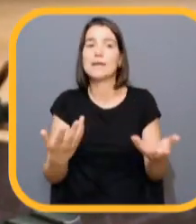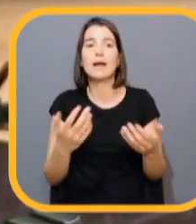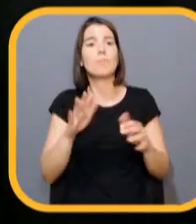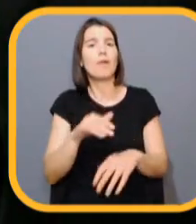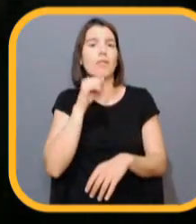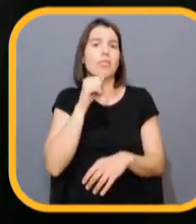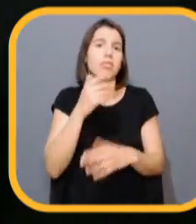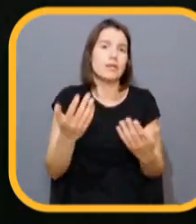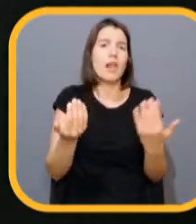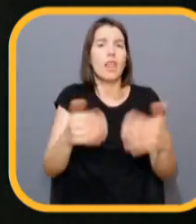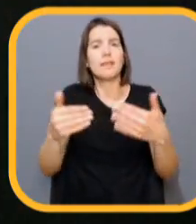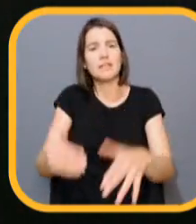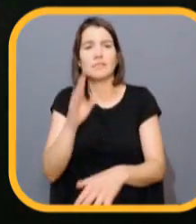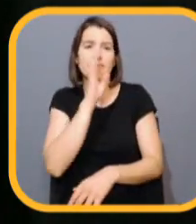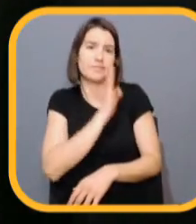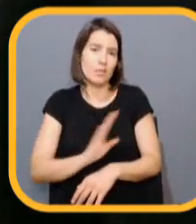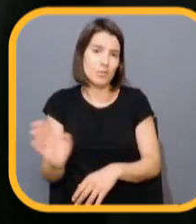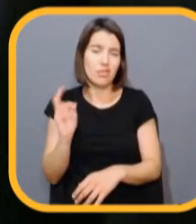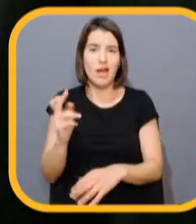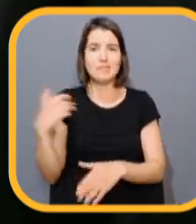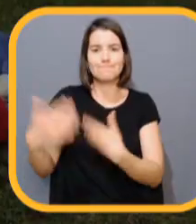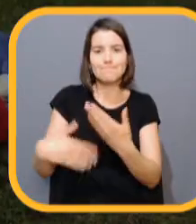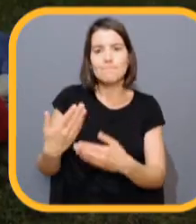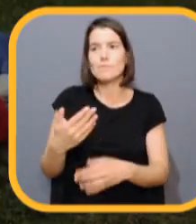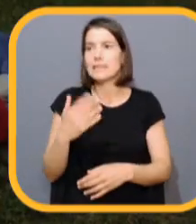filmes. Porém, sempre conviveu com as limitações e, ao